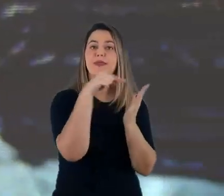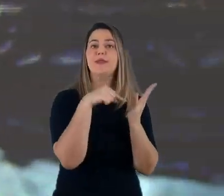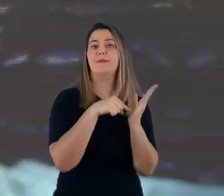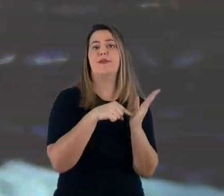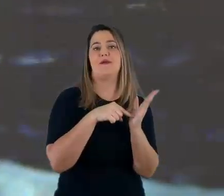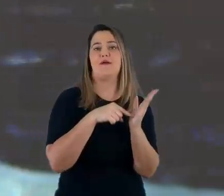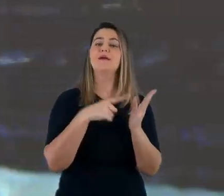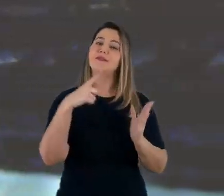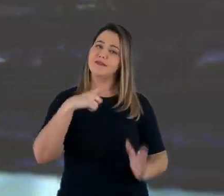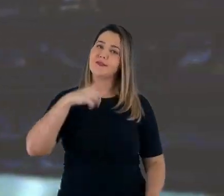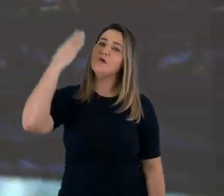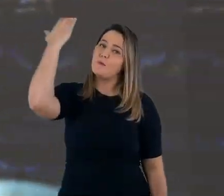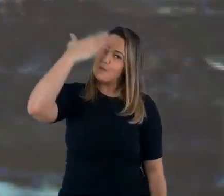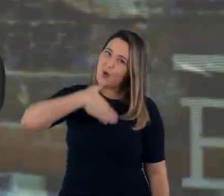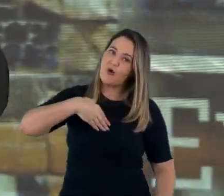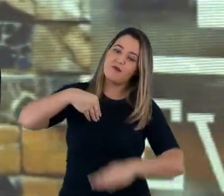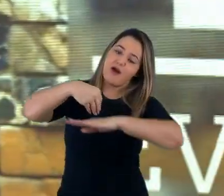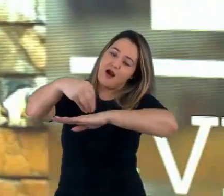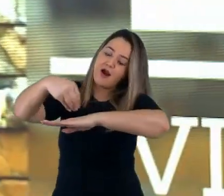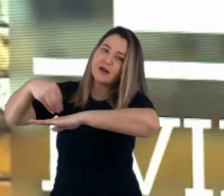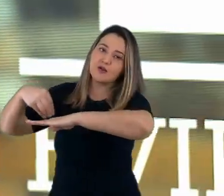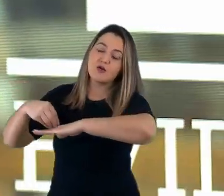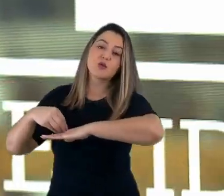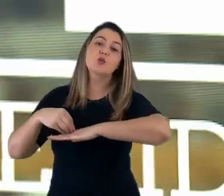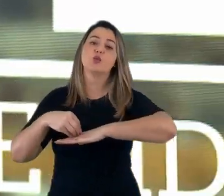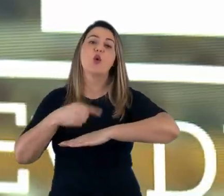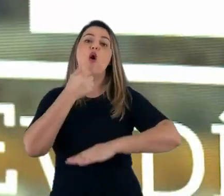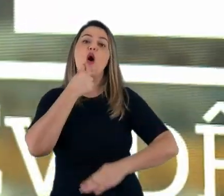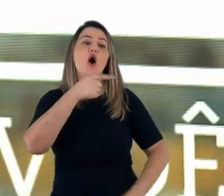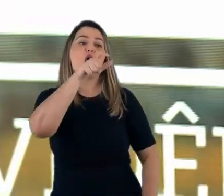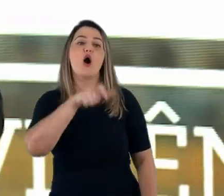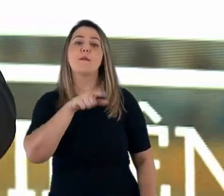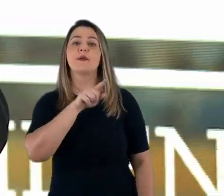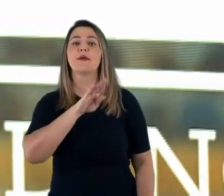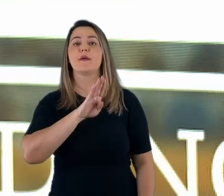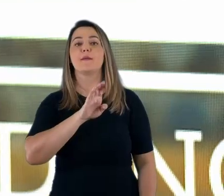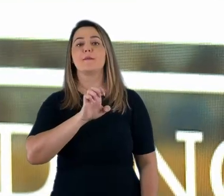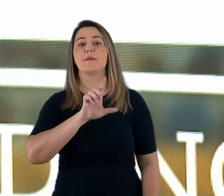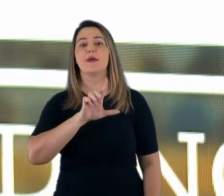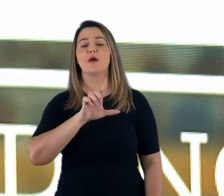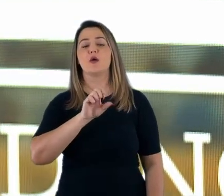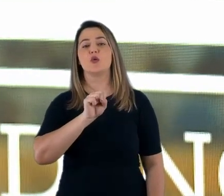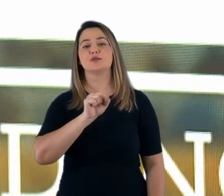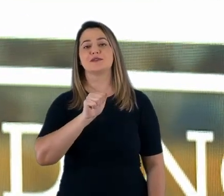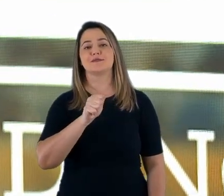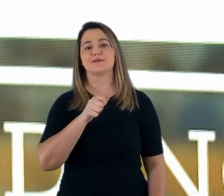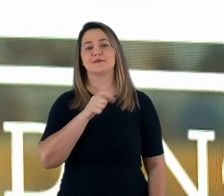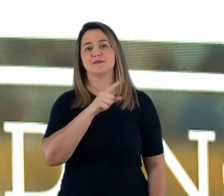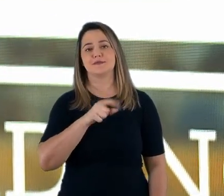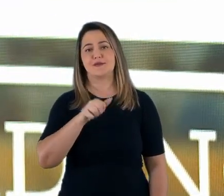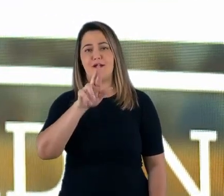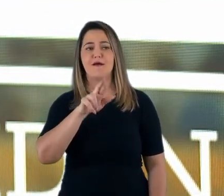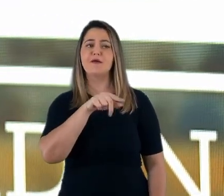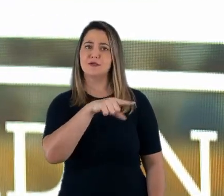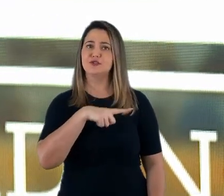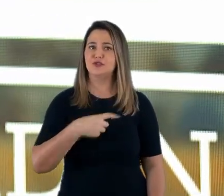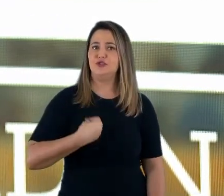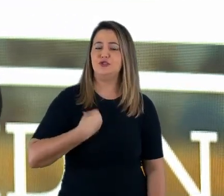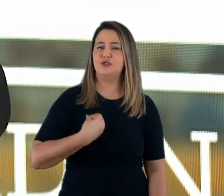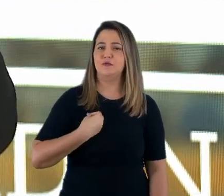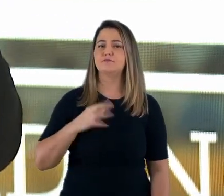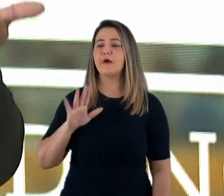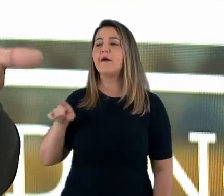prova arqueológica de que Belsazar de fato existiu. Mas calma, Os críticos não desistiram tão facilmente assim